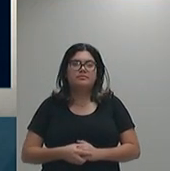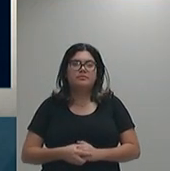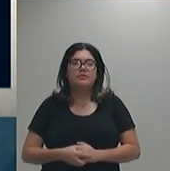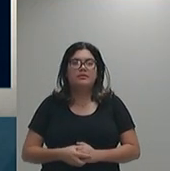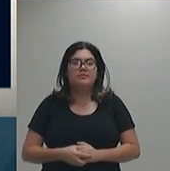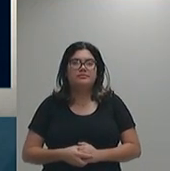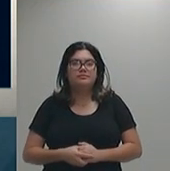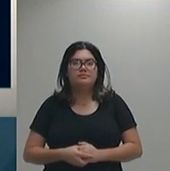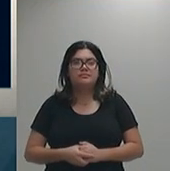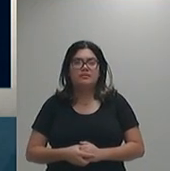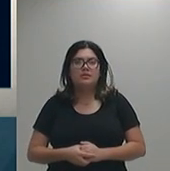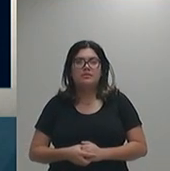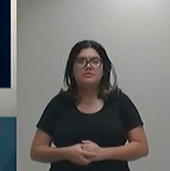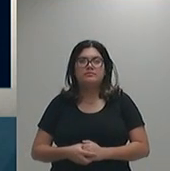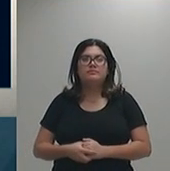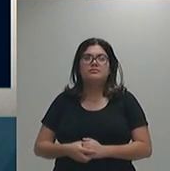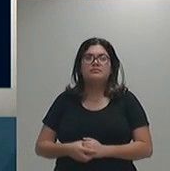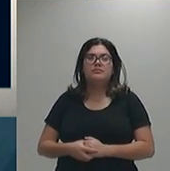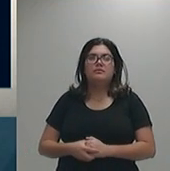dispositivo